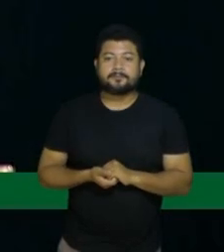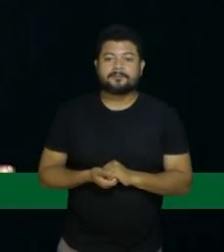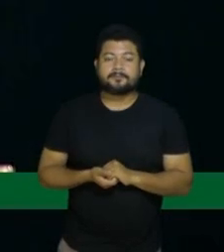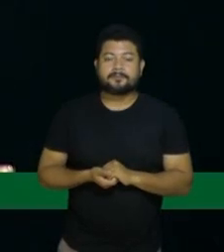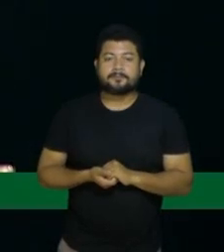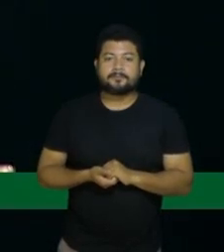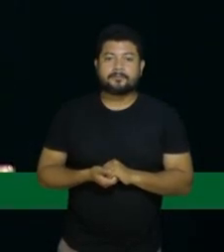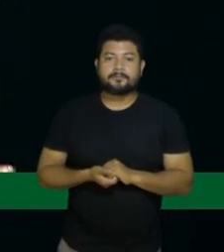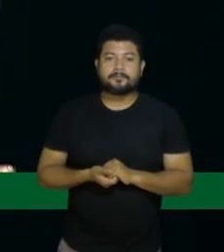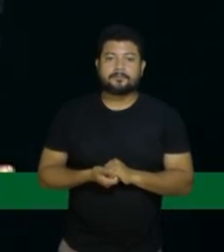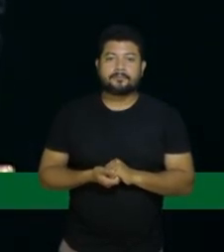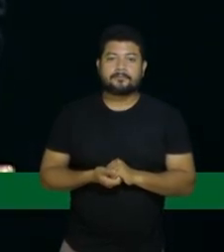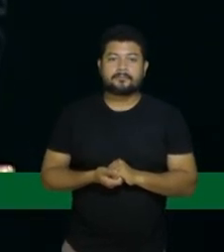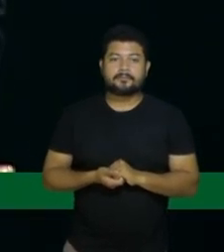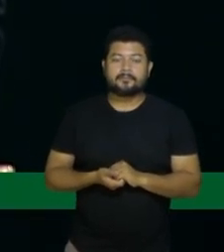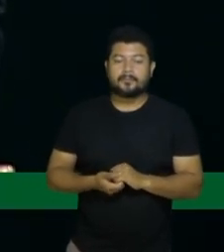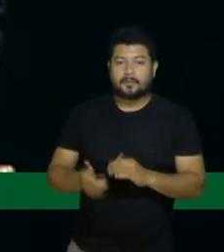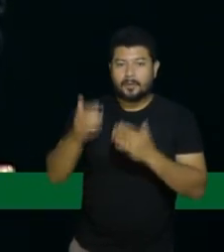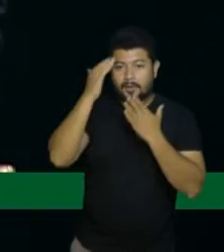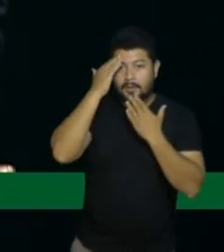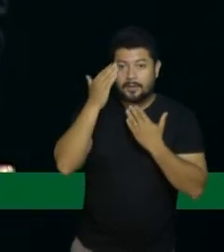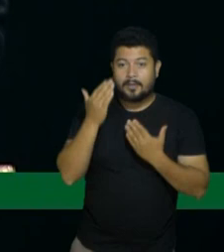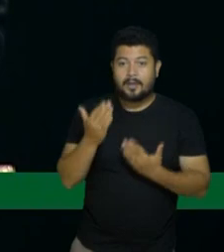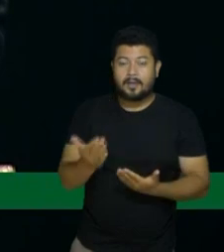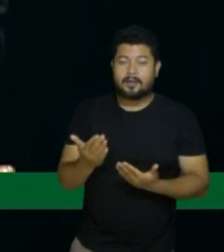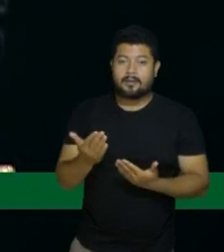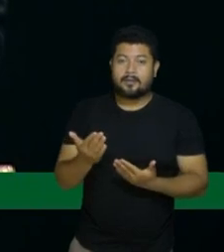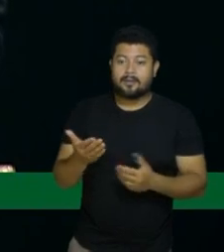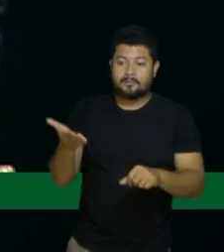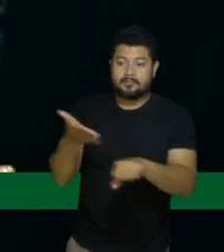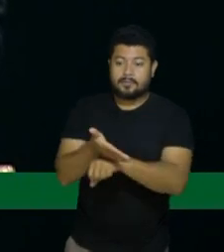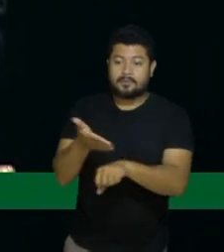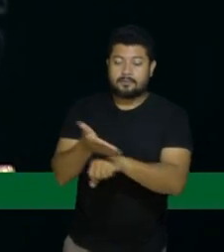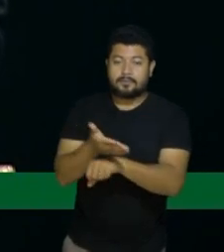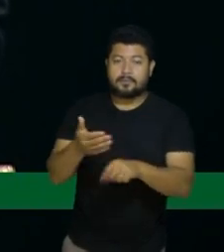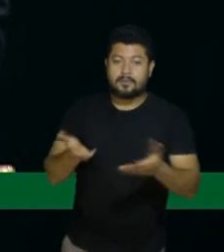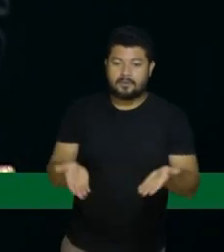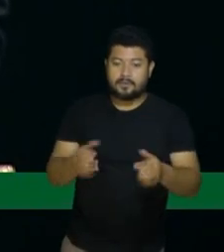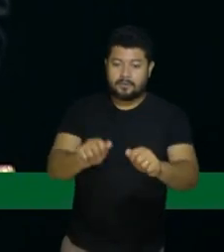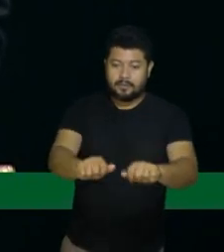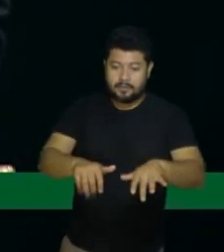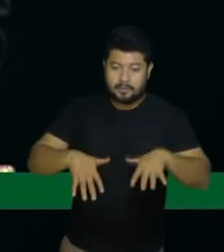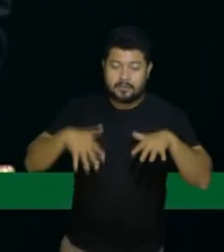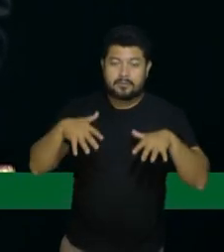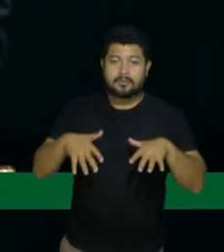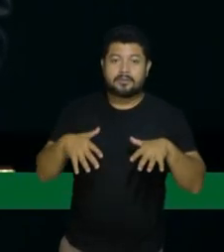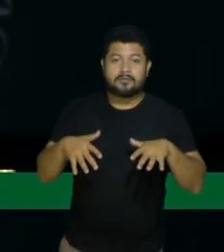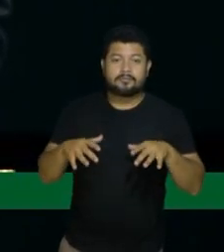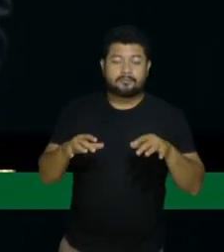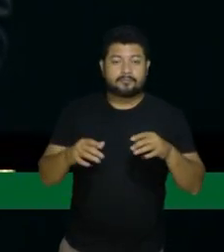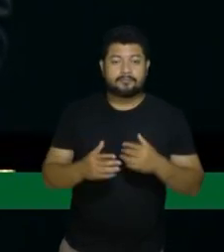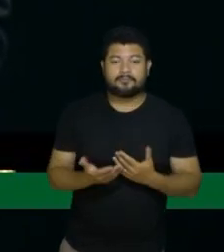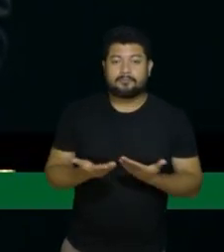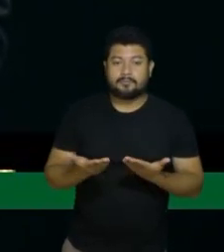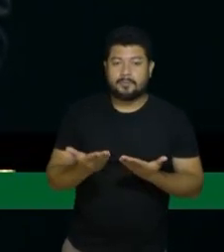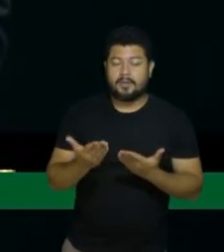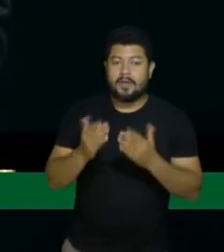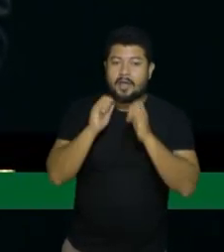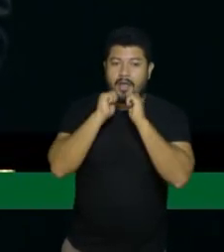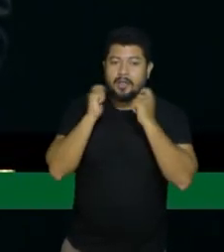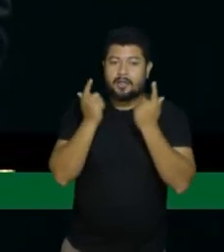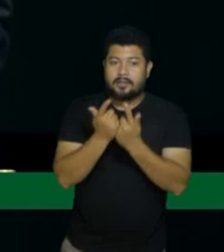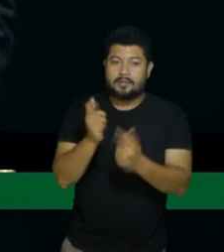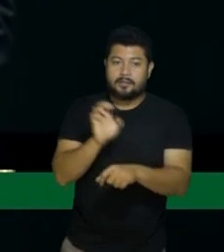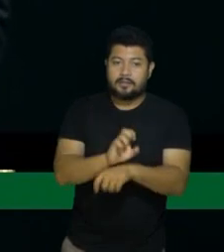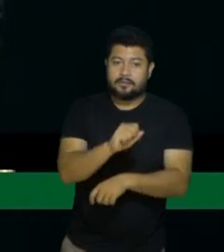aceitou agradeço a participação nesta sessão Itinerante da Assembleia Legislativa do Estado de Santa Catarina